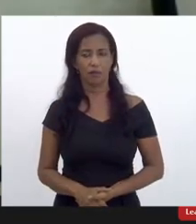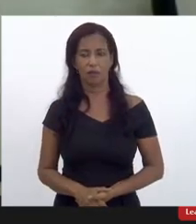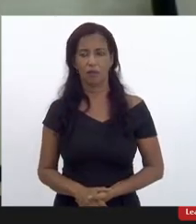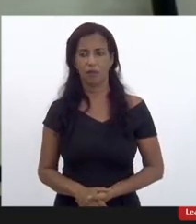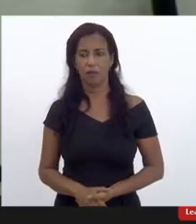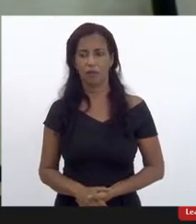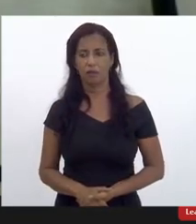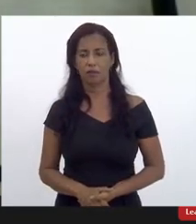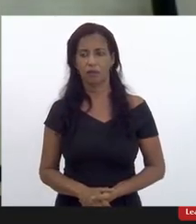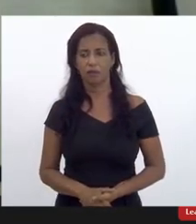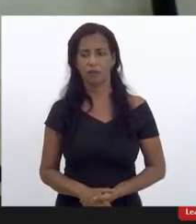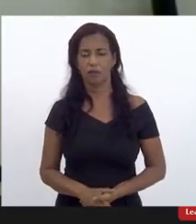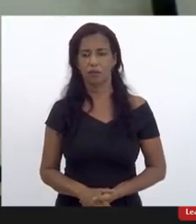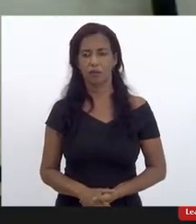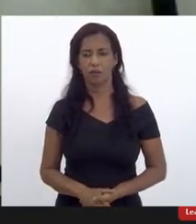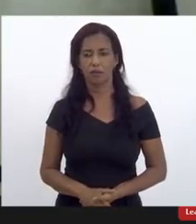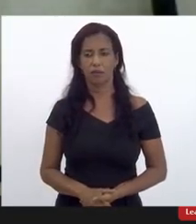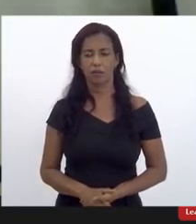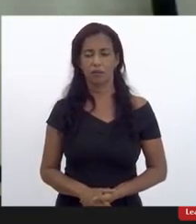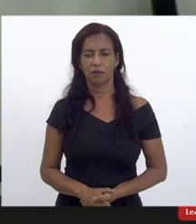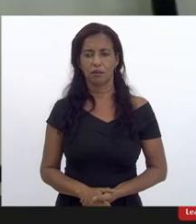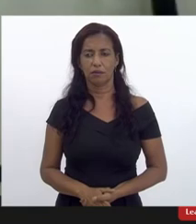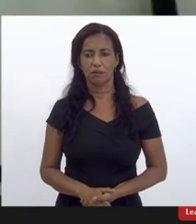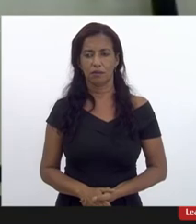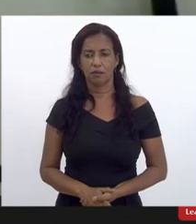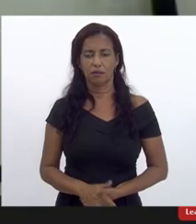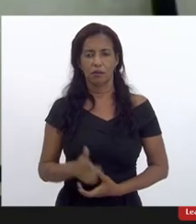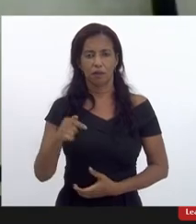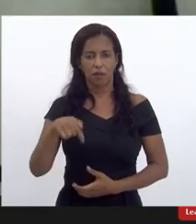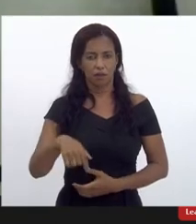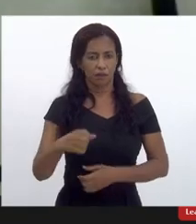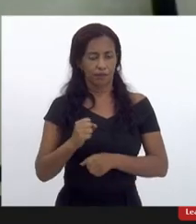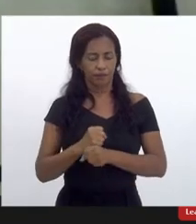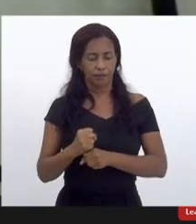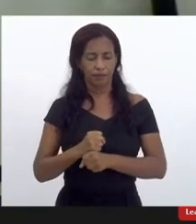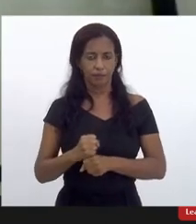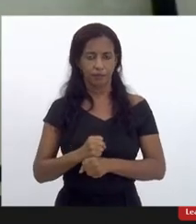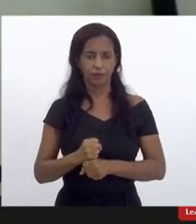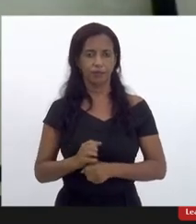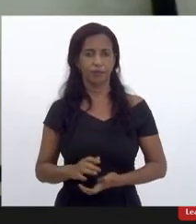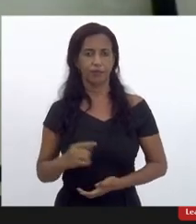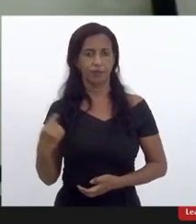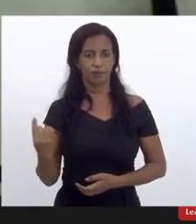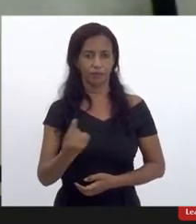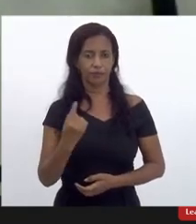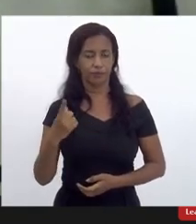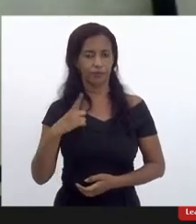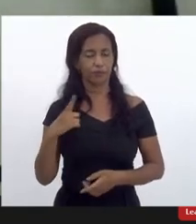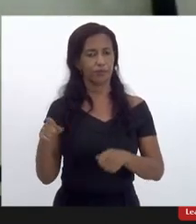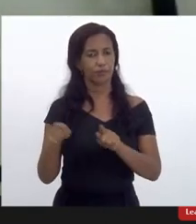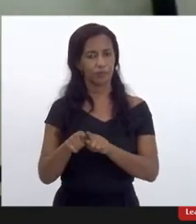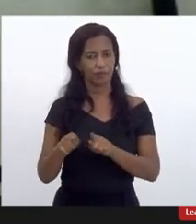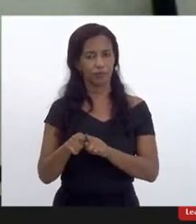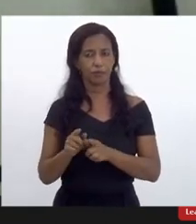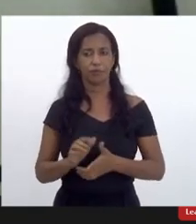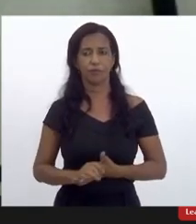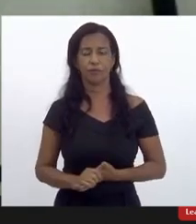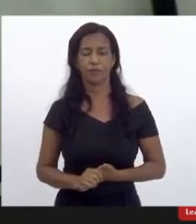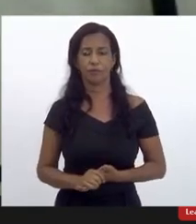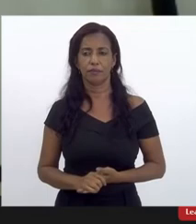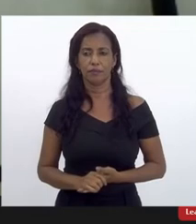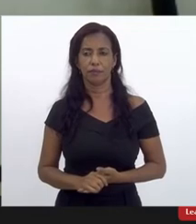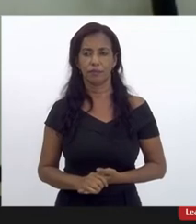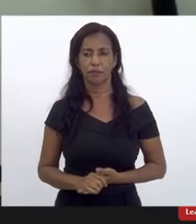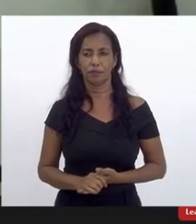Com relação a esse ano ainda, a gente também, nós também estamos,